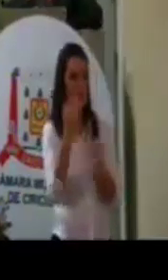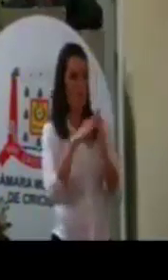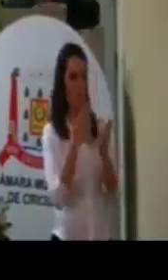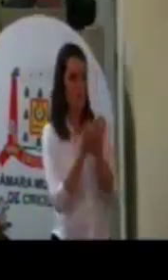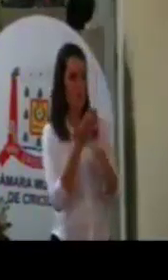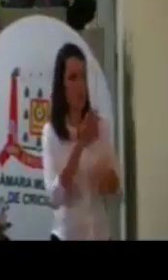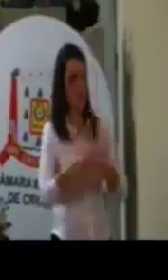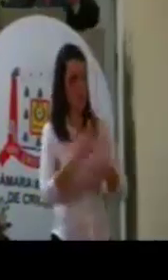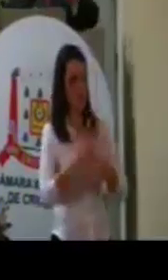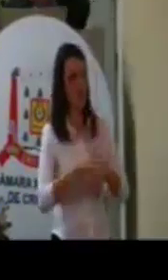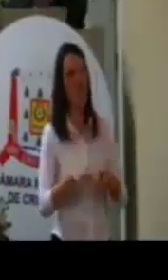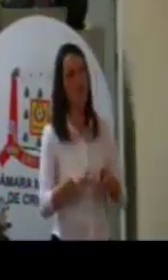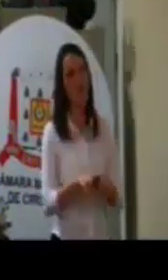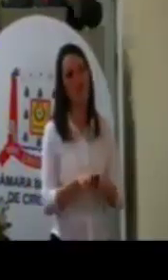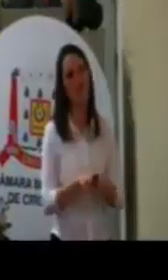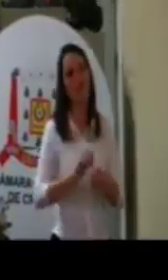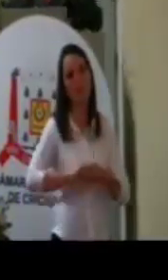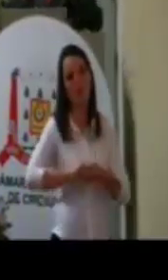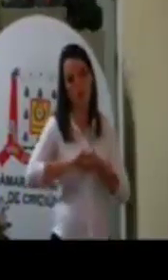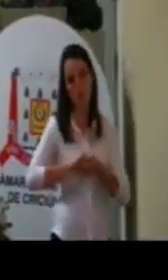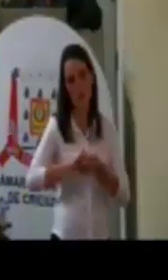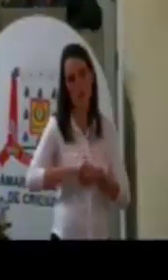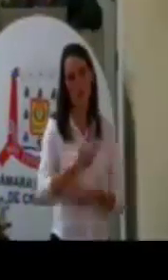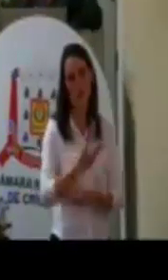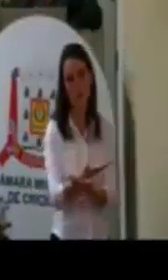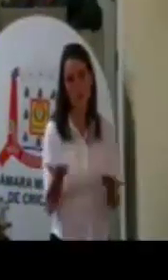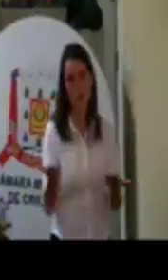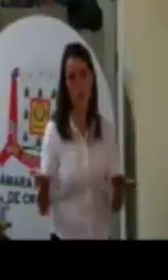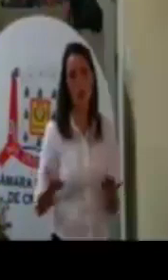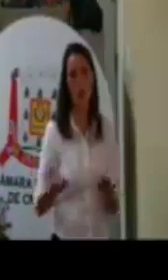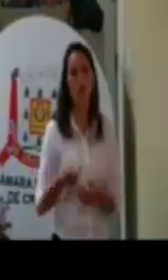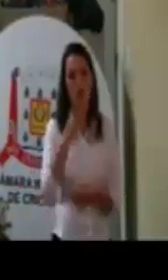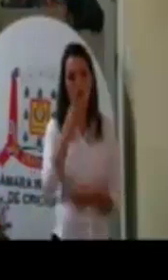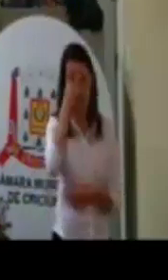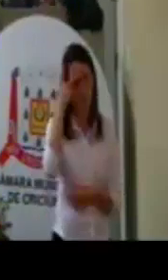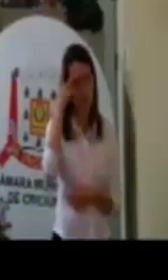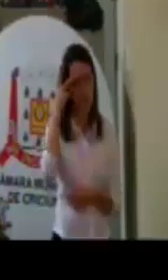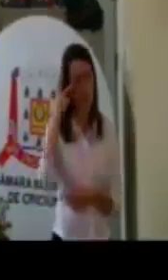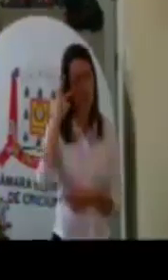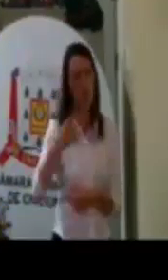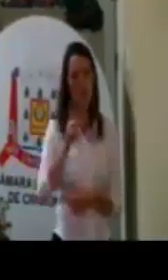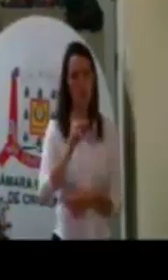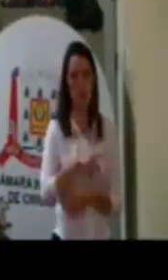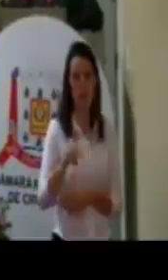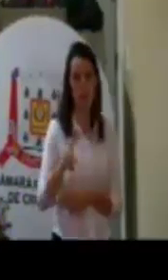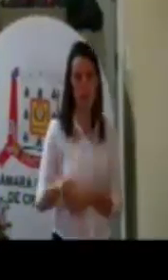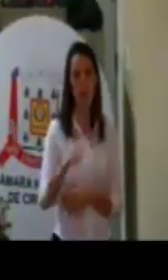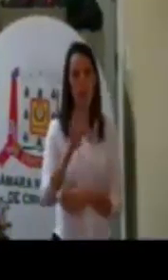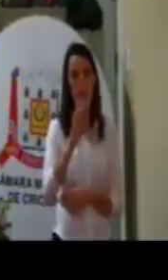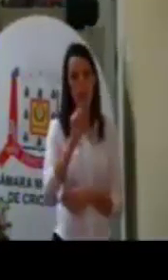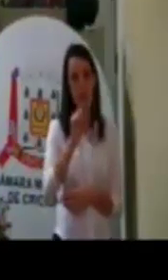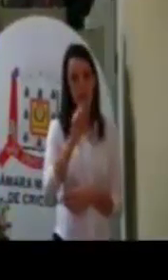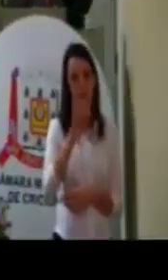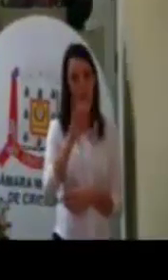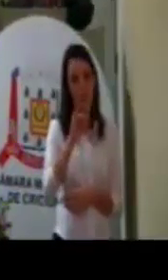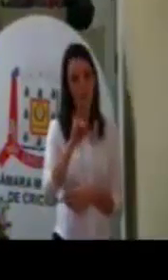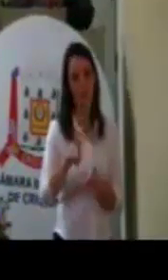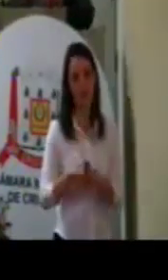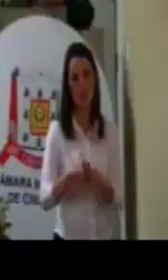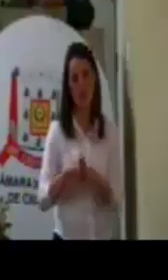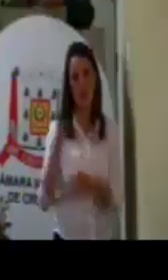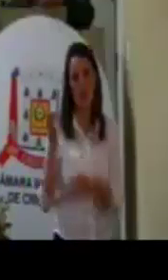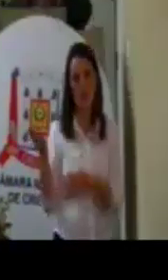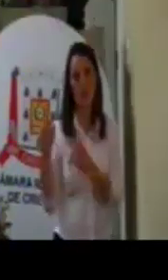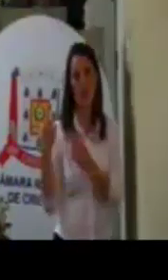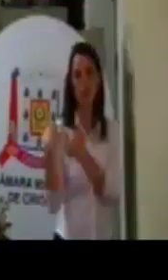da escola. E, evidentemente, cumprimentá-los todos na pessoa da presidente Tati Teixeira,